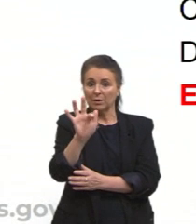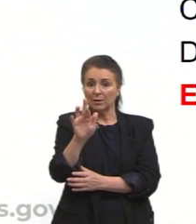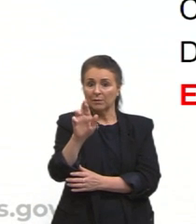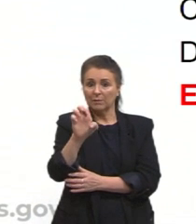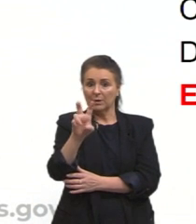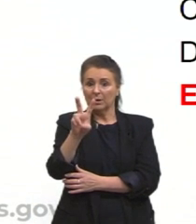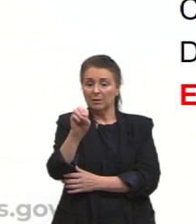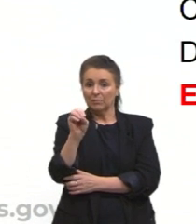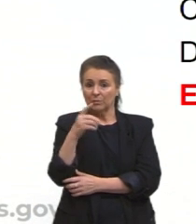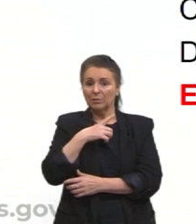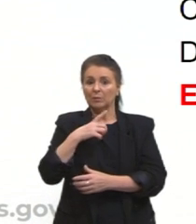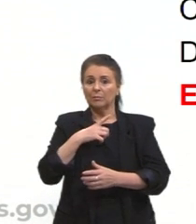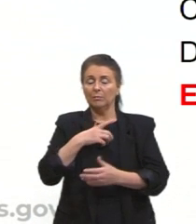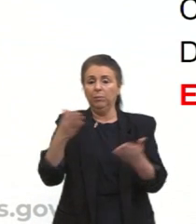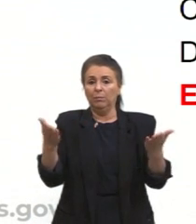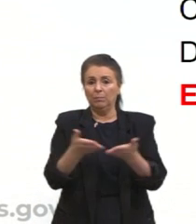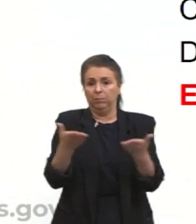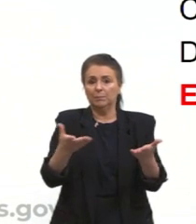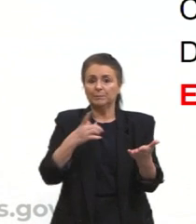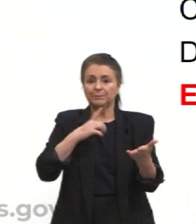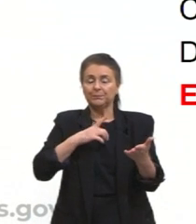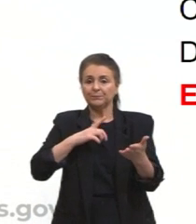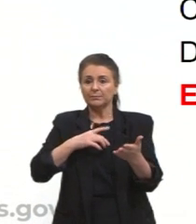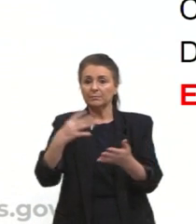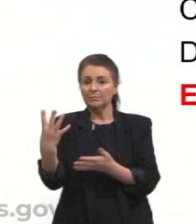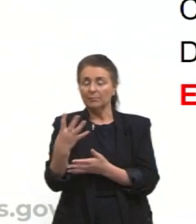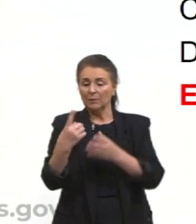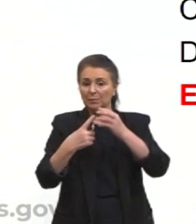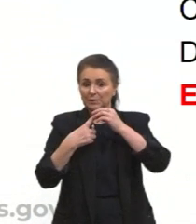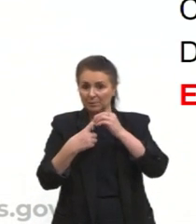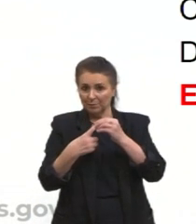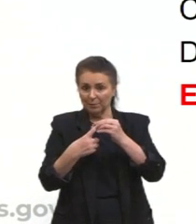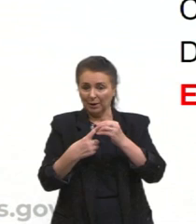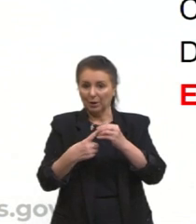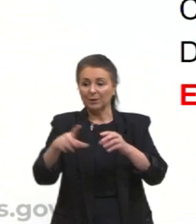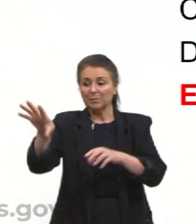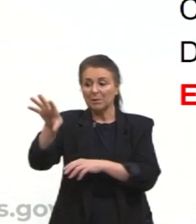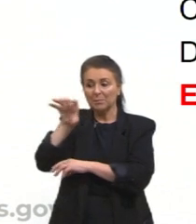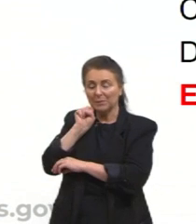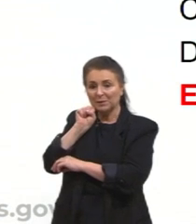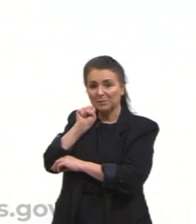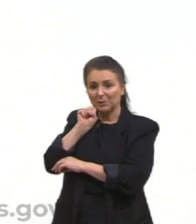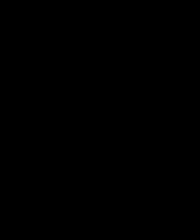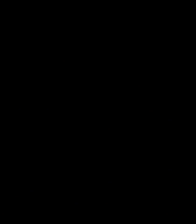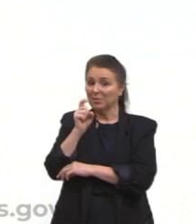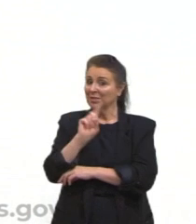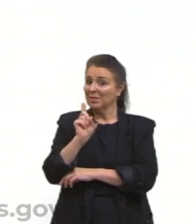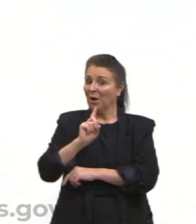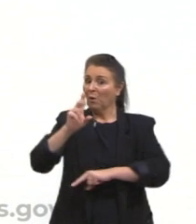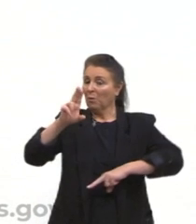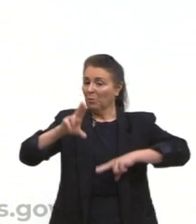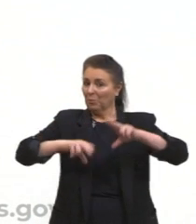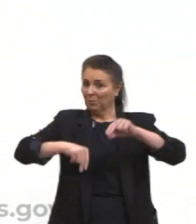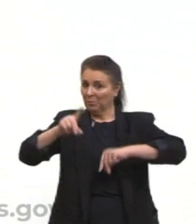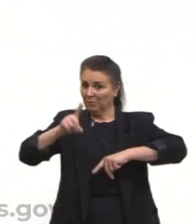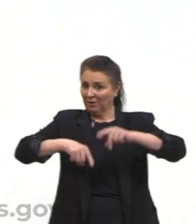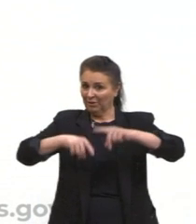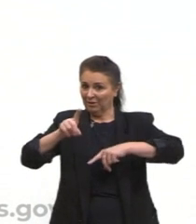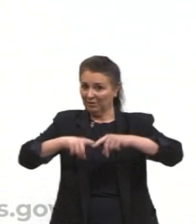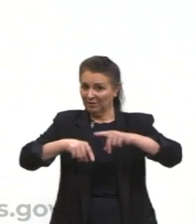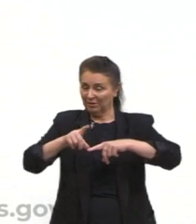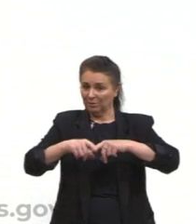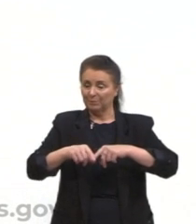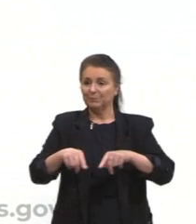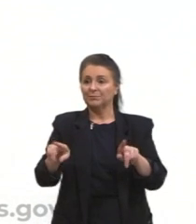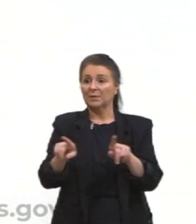sobre o fato dele agora ser esse patrimônio imaterial mas a gente ainda segue dialogando a lei né da